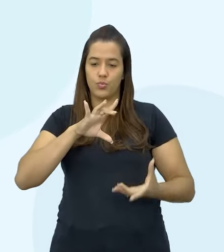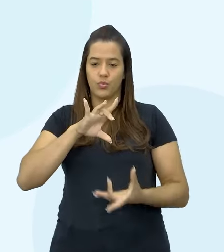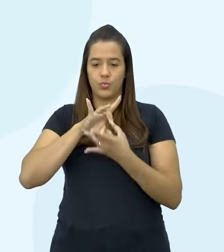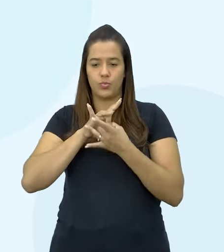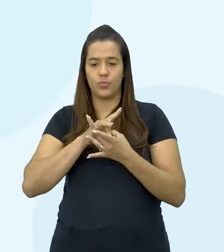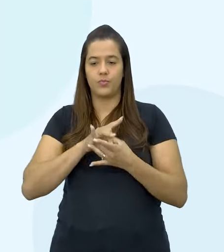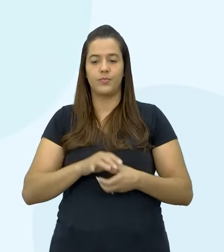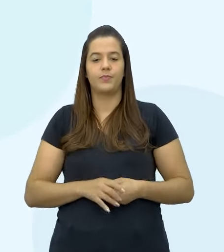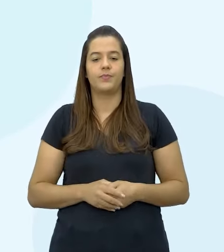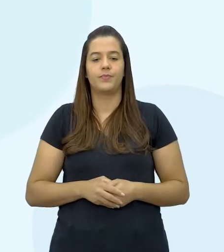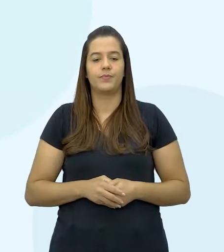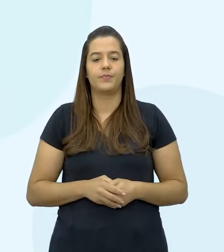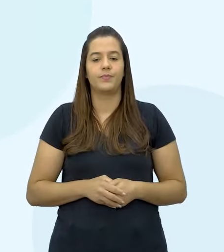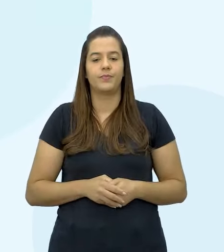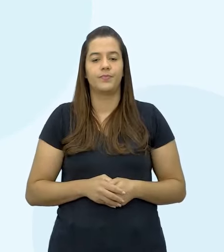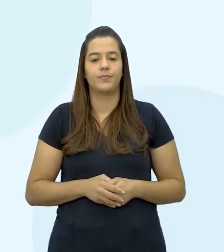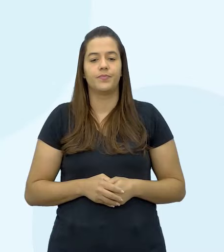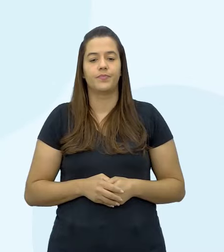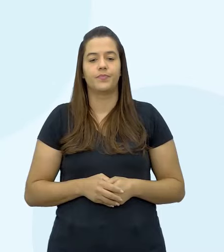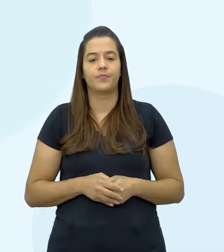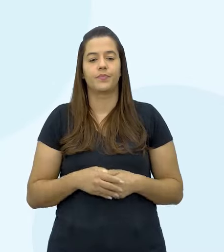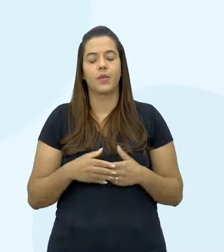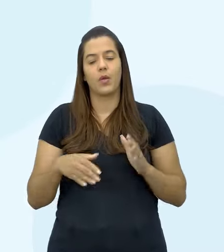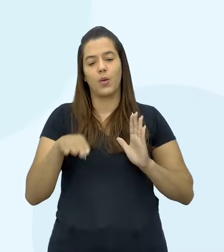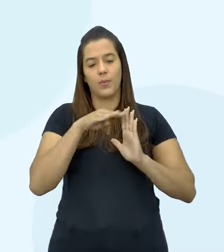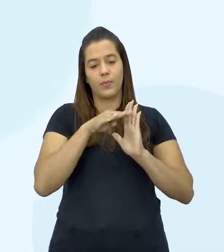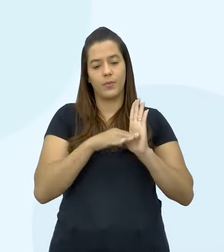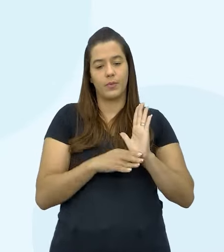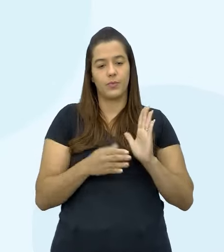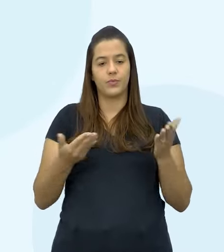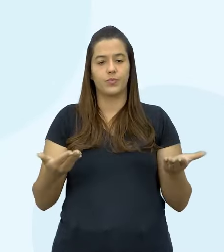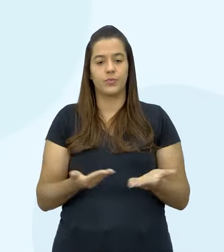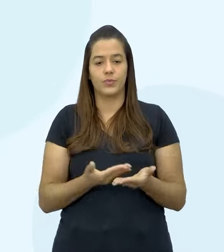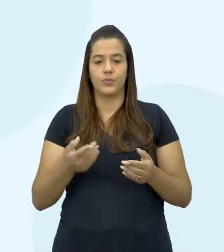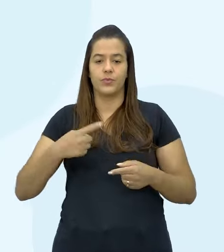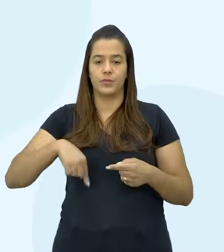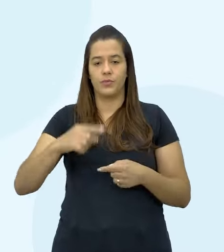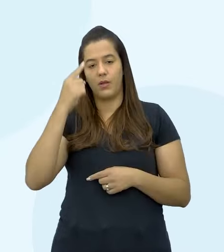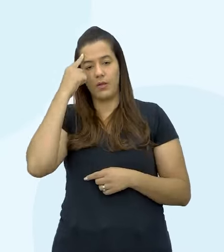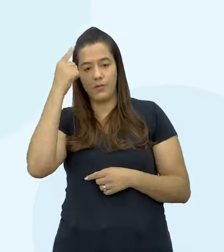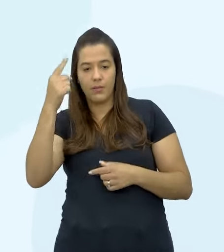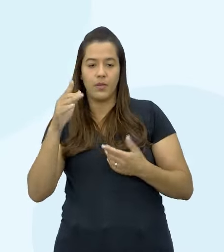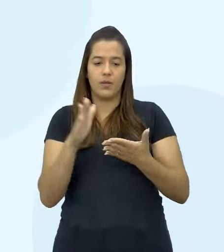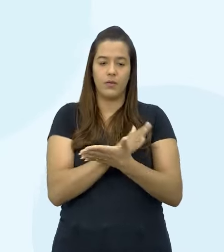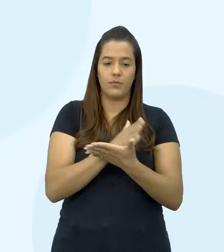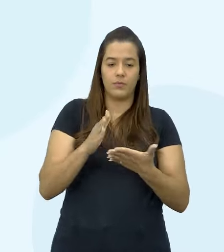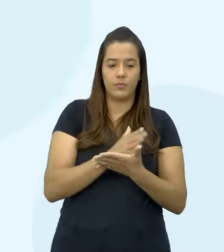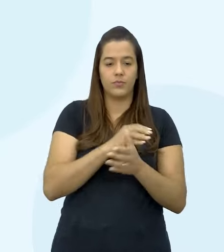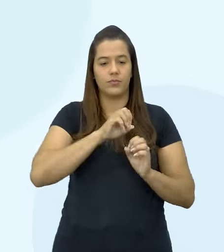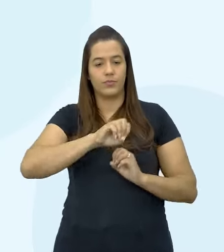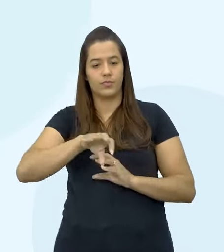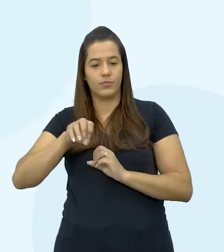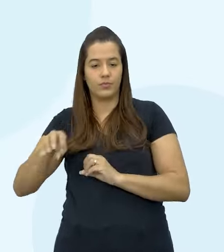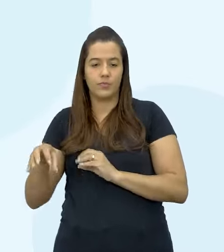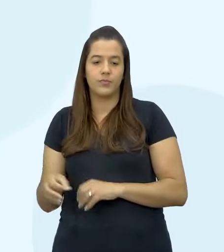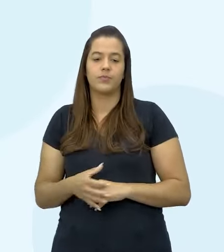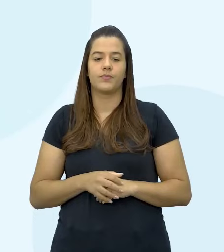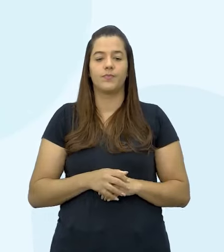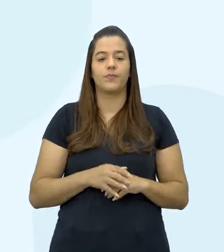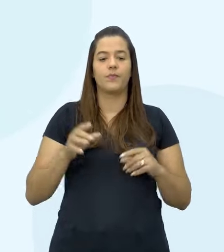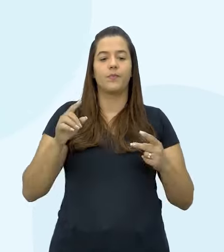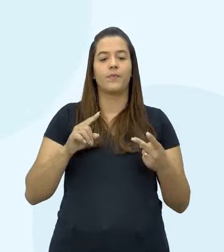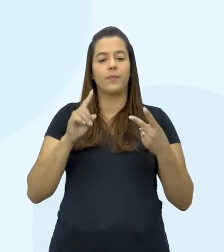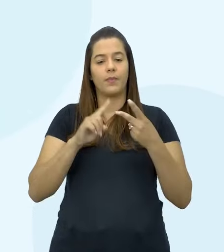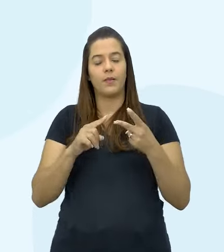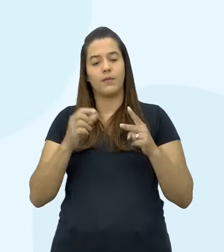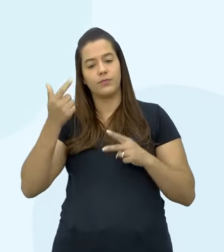interligado. Certo? Então, qual que vai ser o nosso percurso hoje? Então, a gente vai relembrar alguns aspectos do novo ensino médio, mostrar